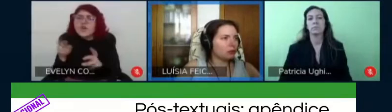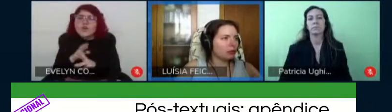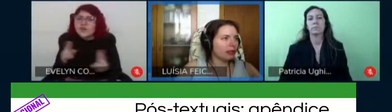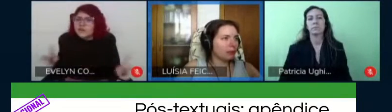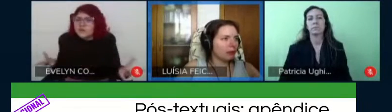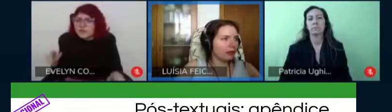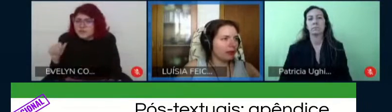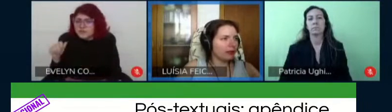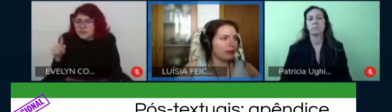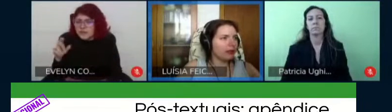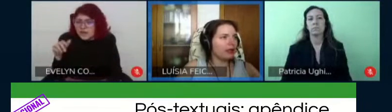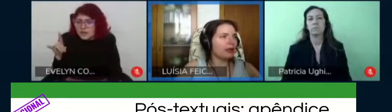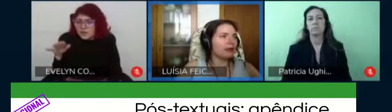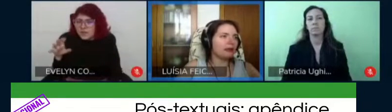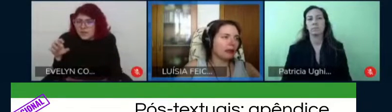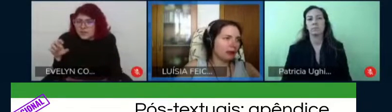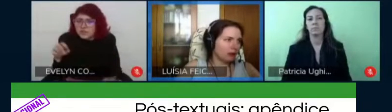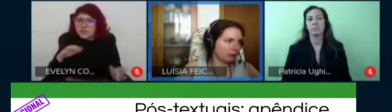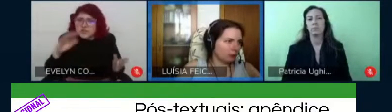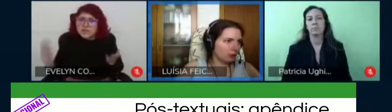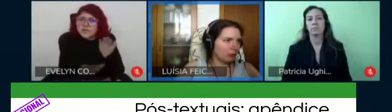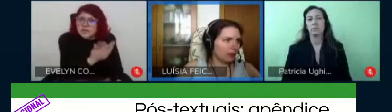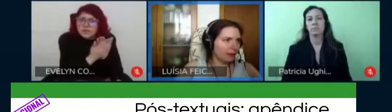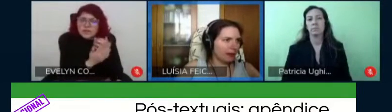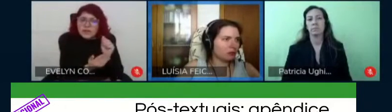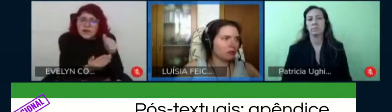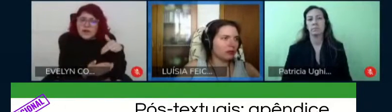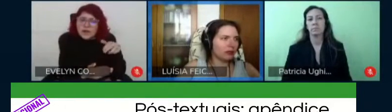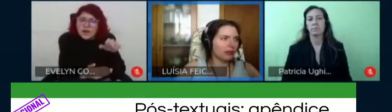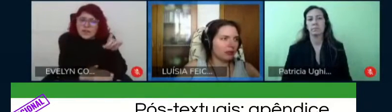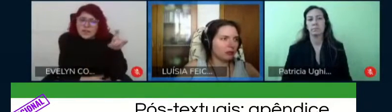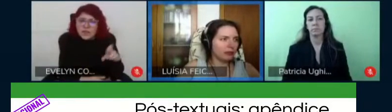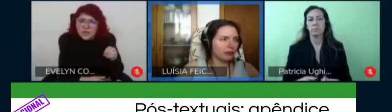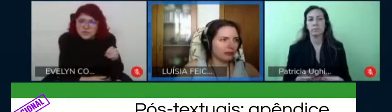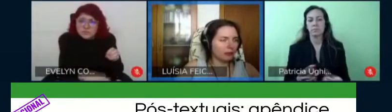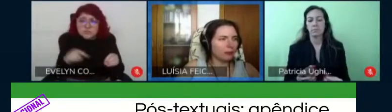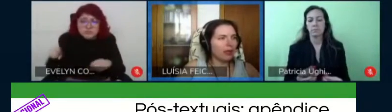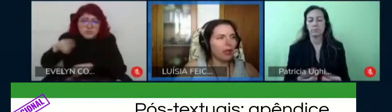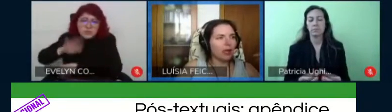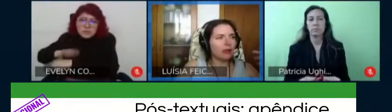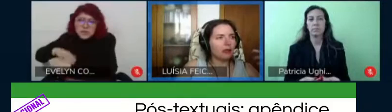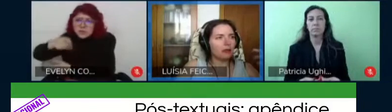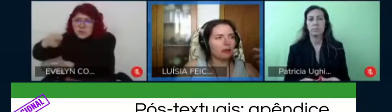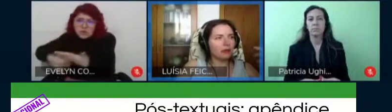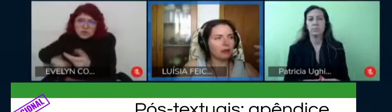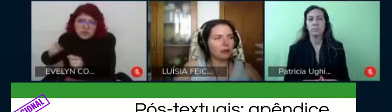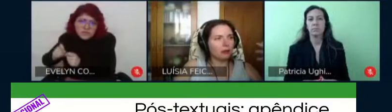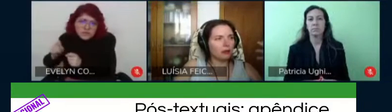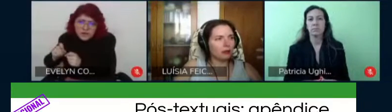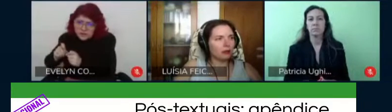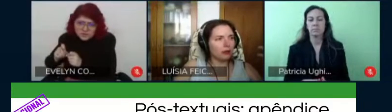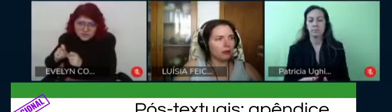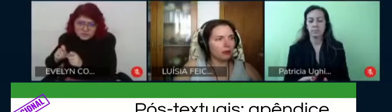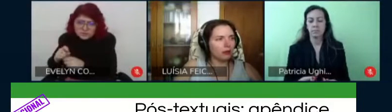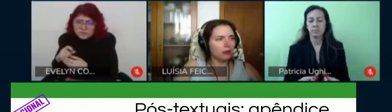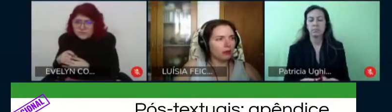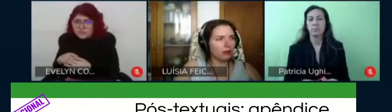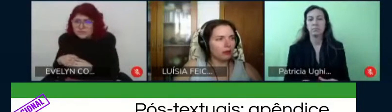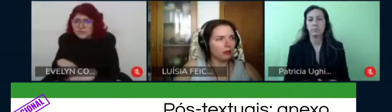o autor elabora e ele é um complemento na argumentação.